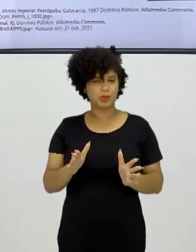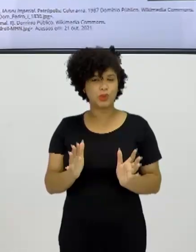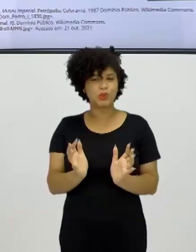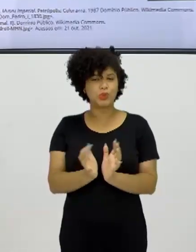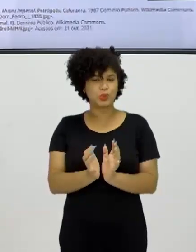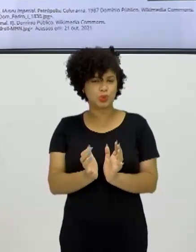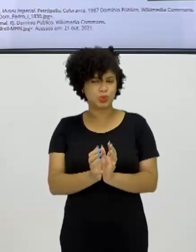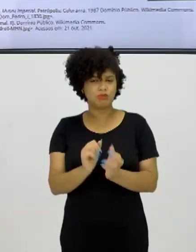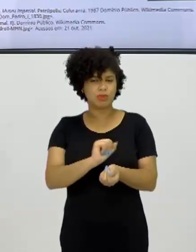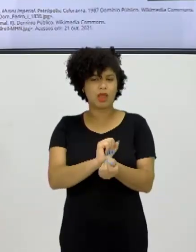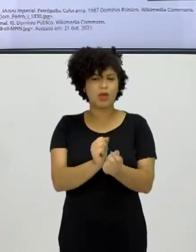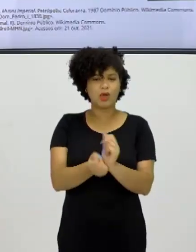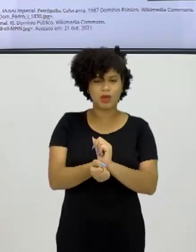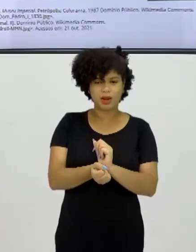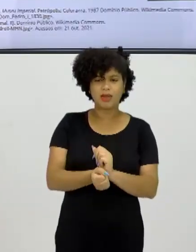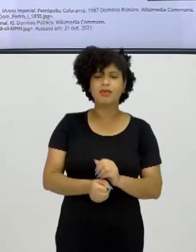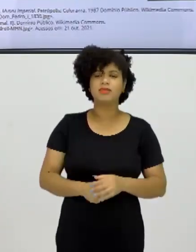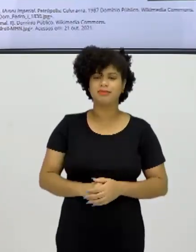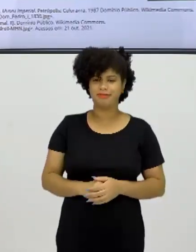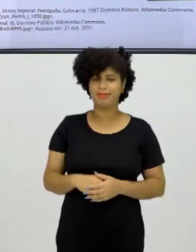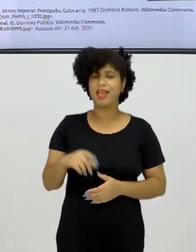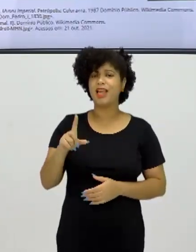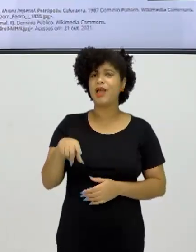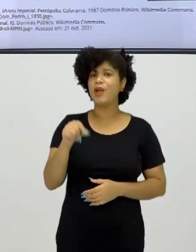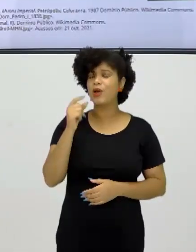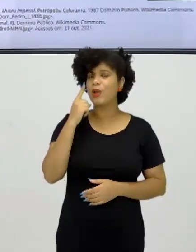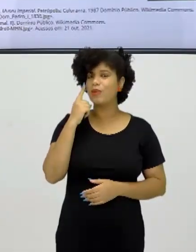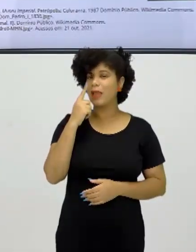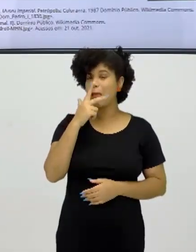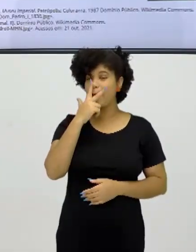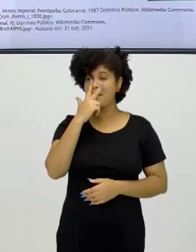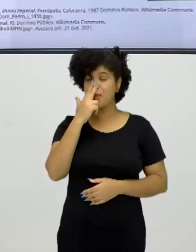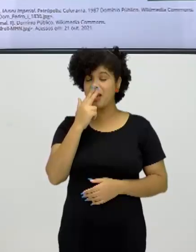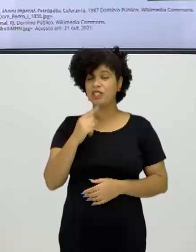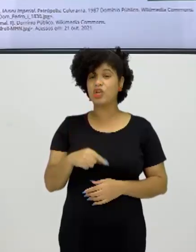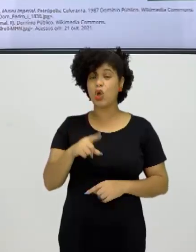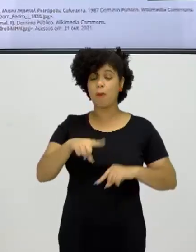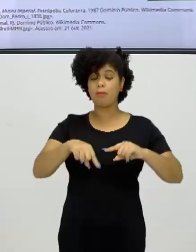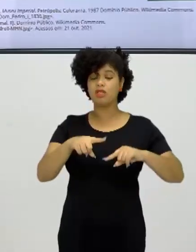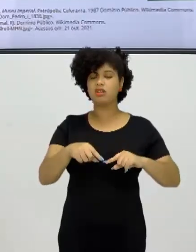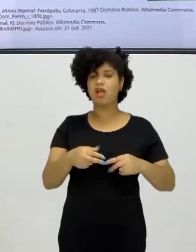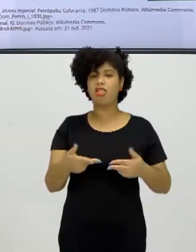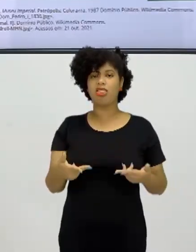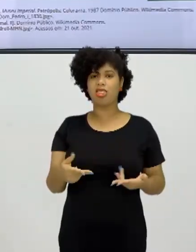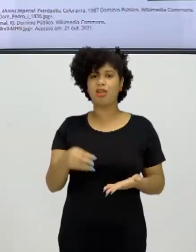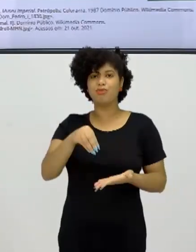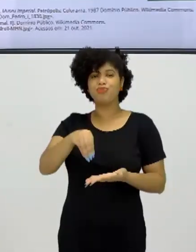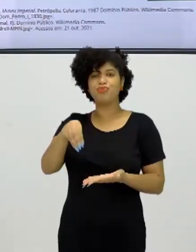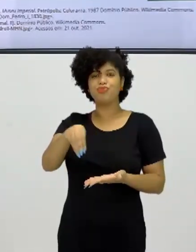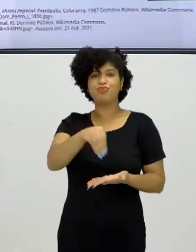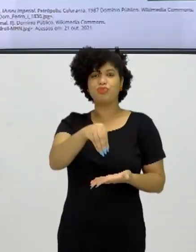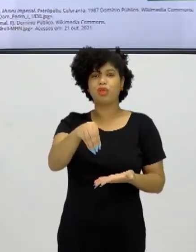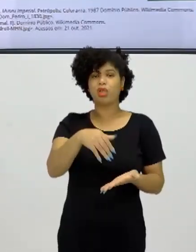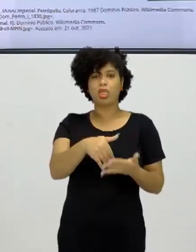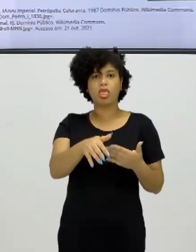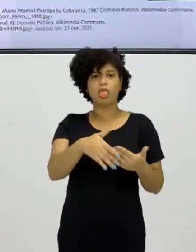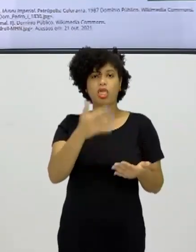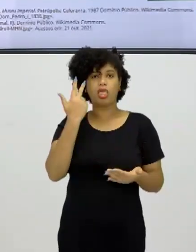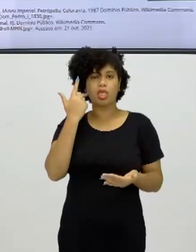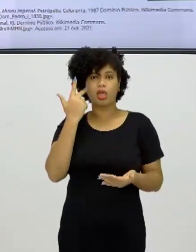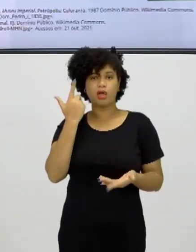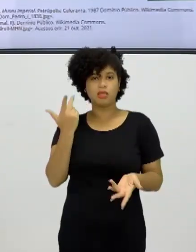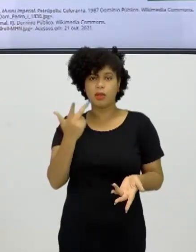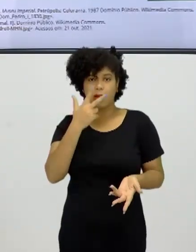configurava chamar a pessoa de escravizada de peça. E ela era comercializada como qualquer artigo, como